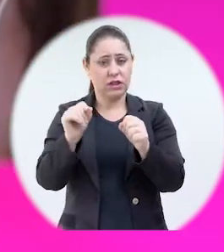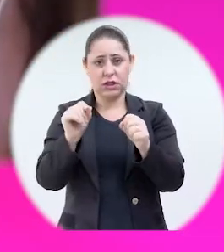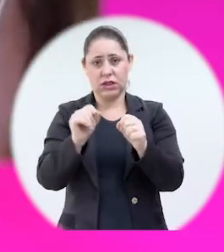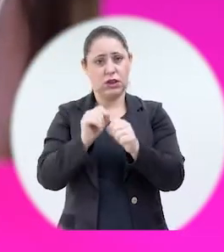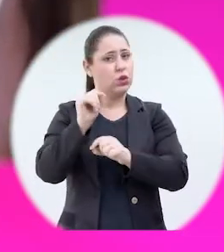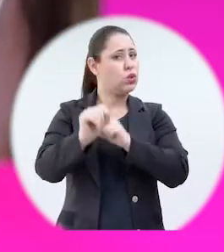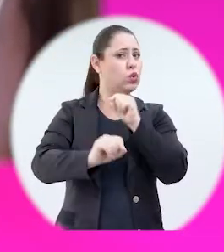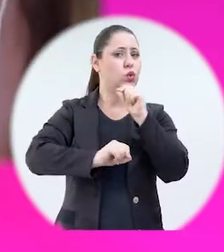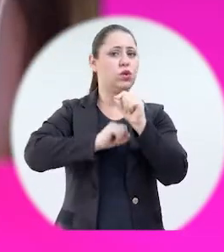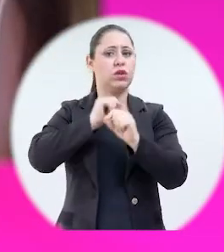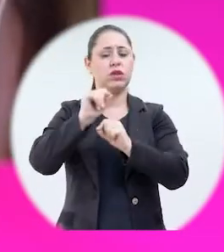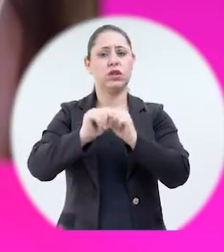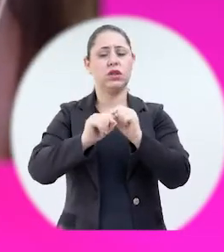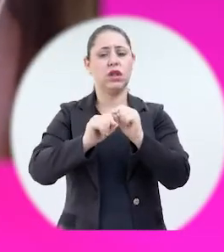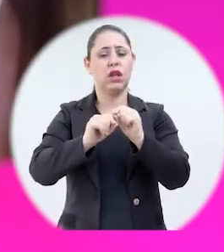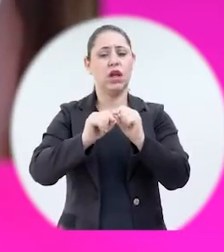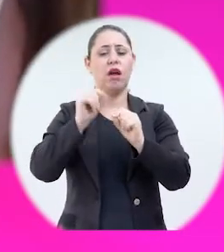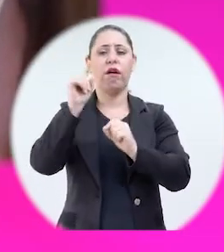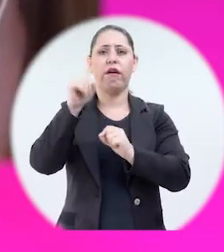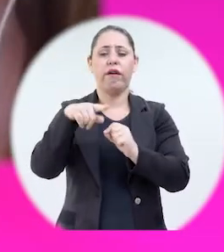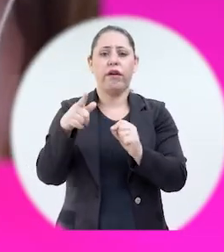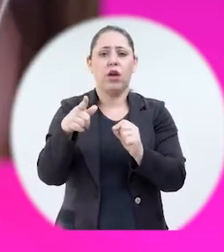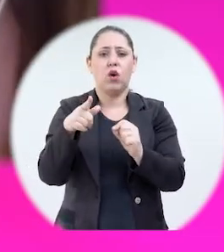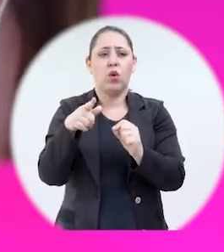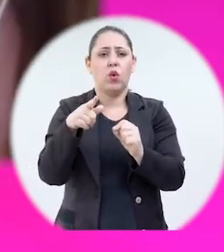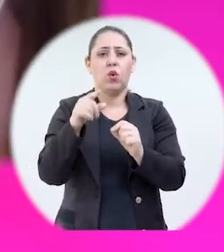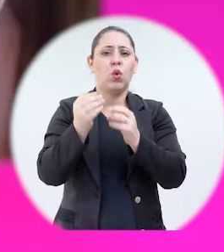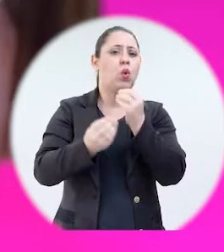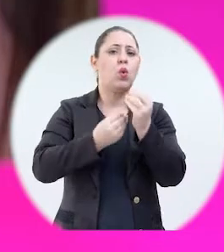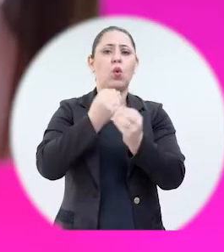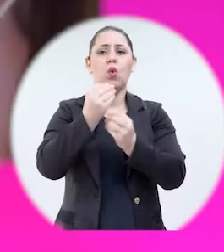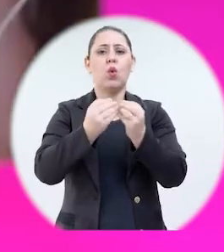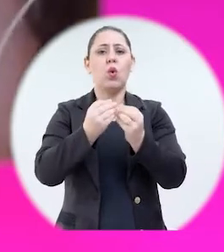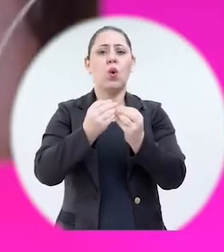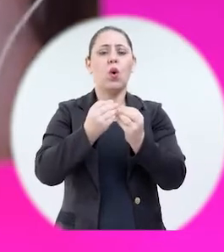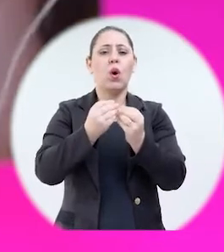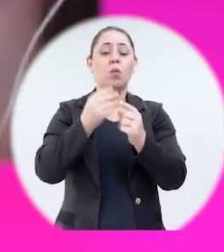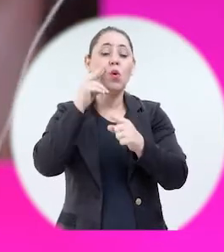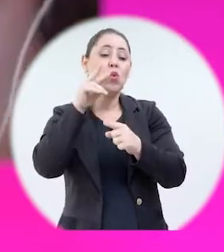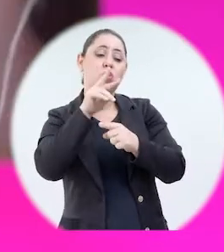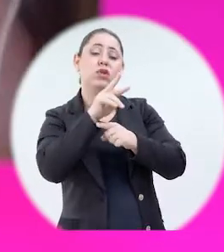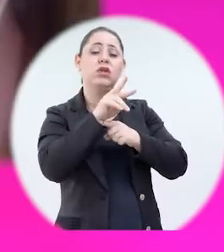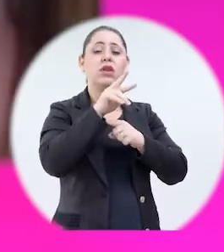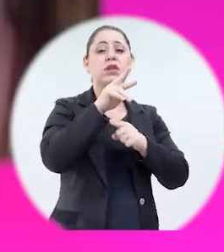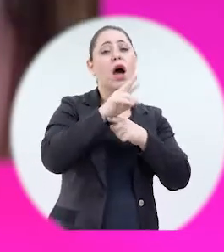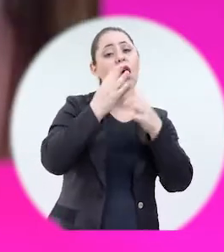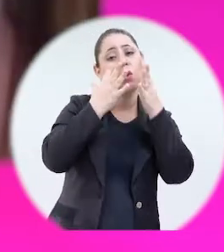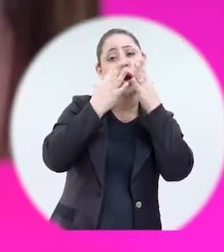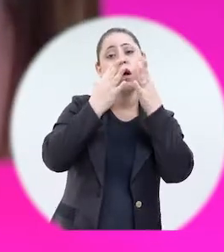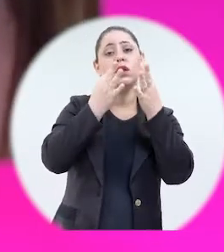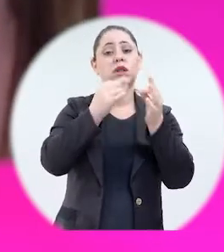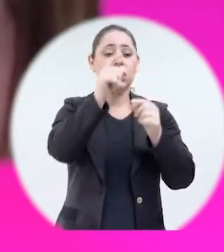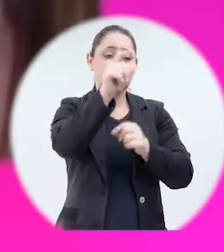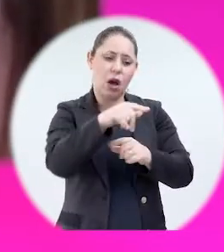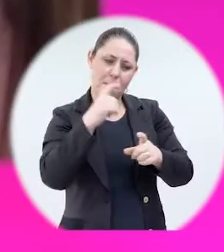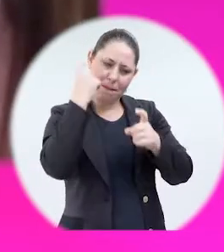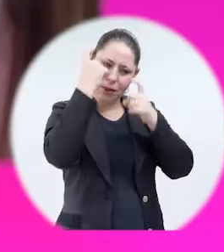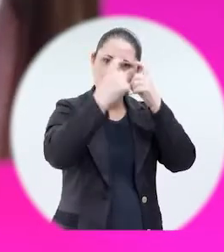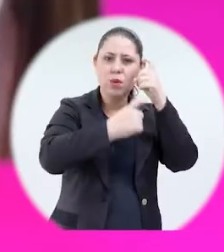fazendo toda essa situação como uma forma de cuidado, de atenção,